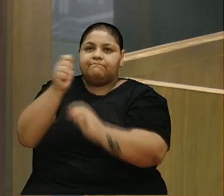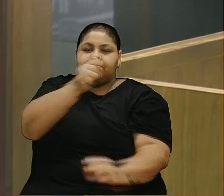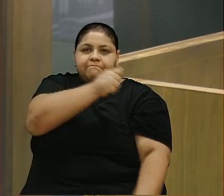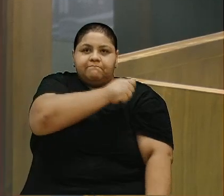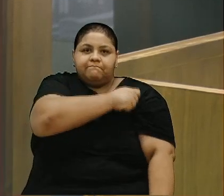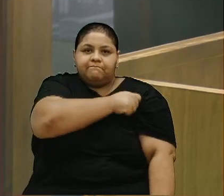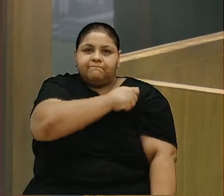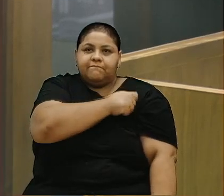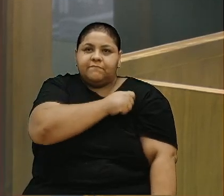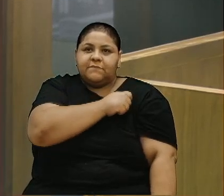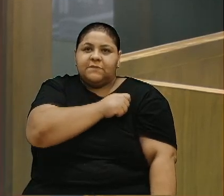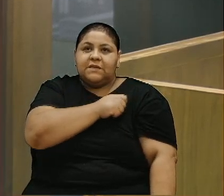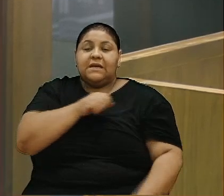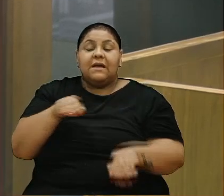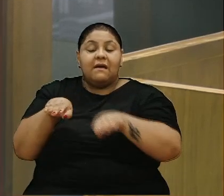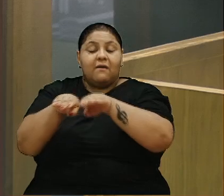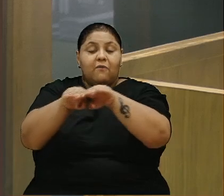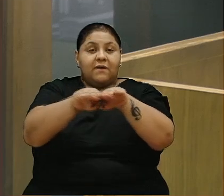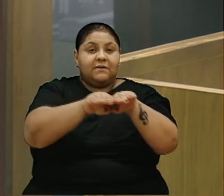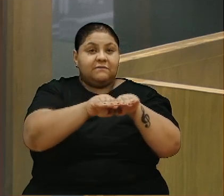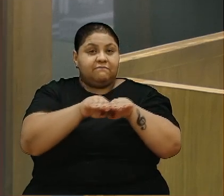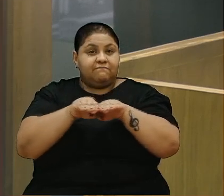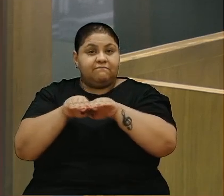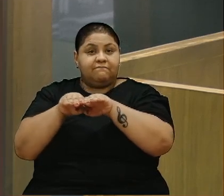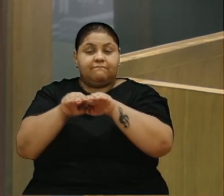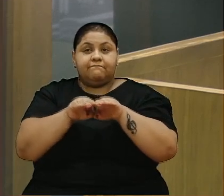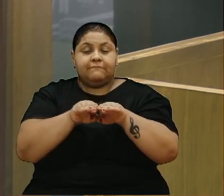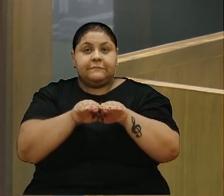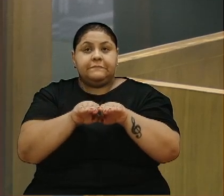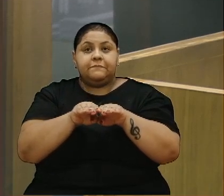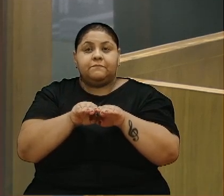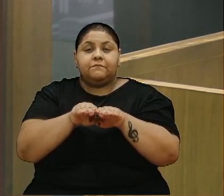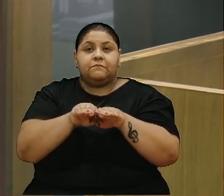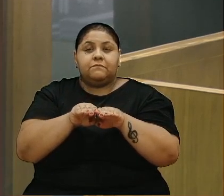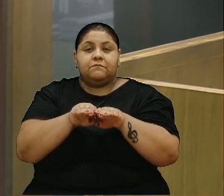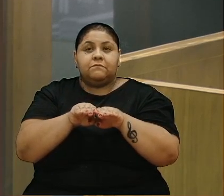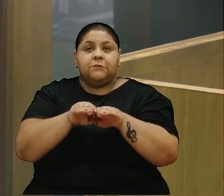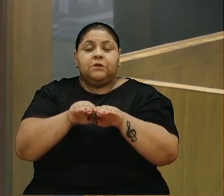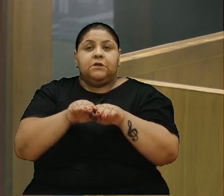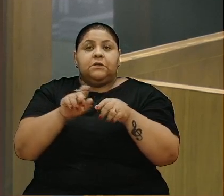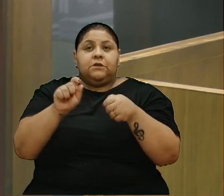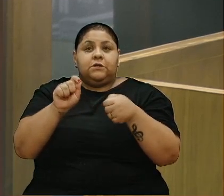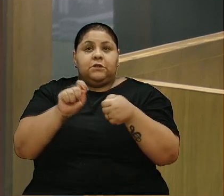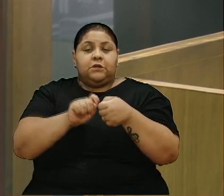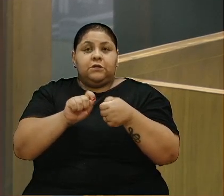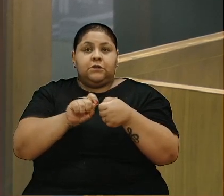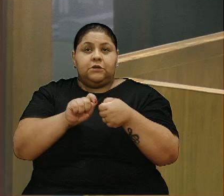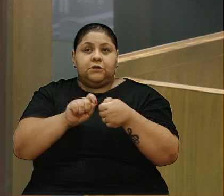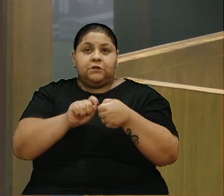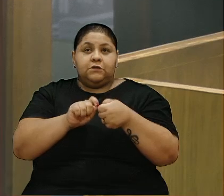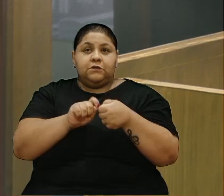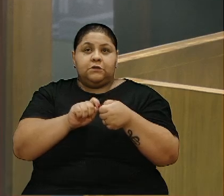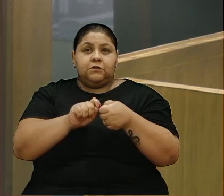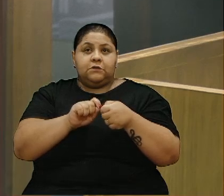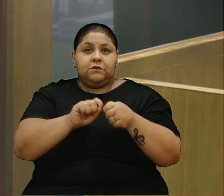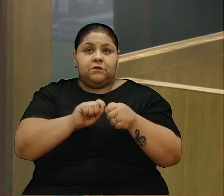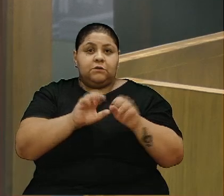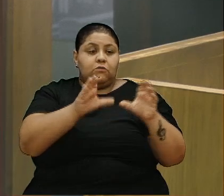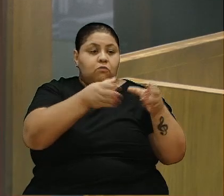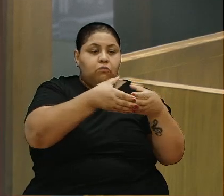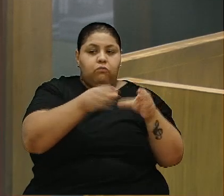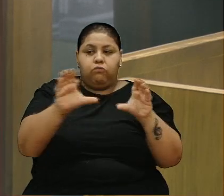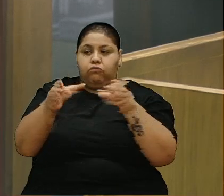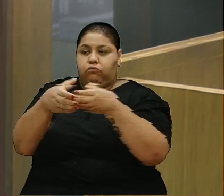estudantes. A equidade se faz quando as redes conversam, quando as